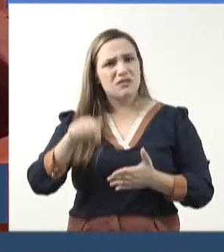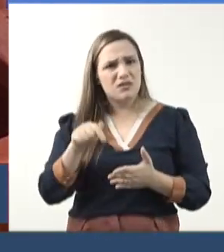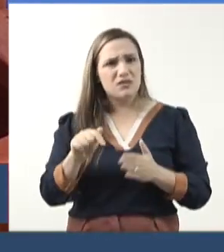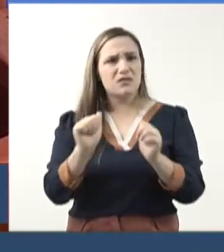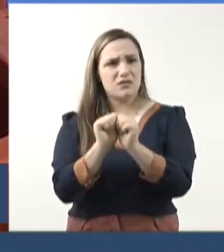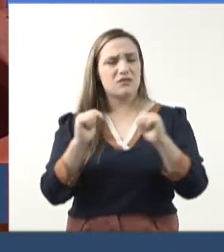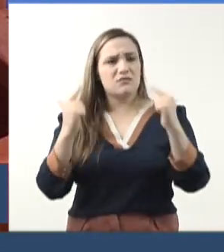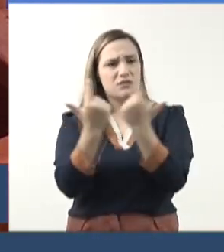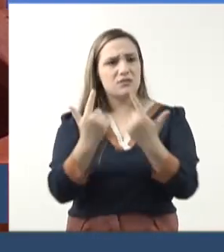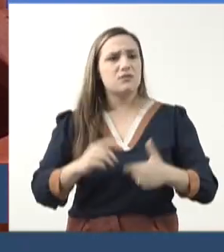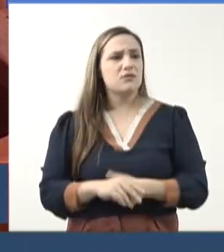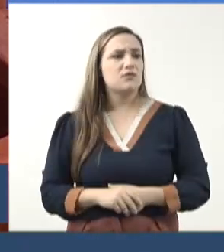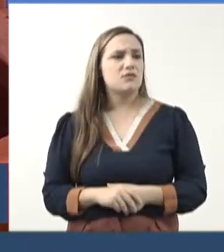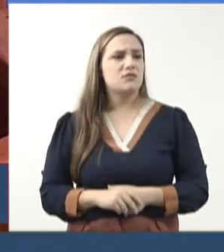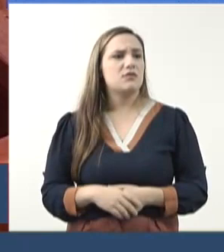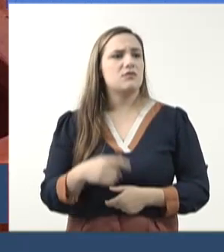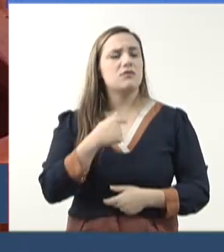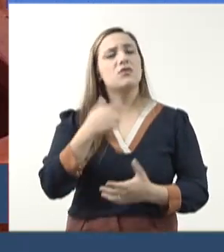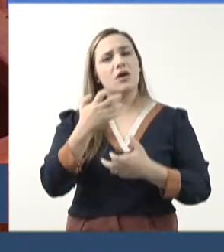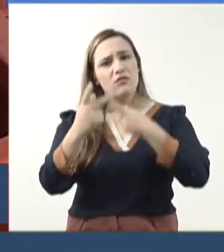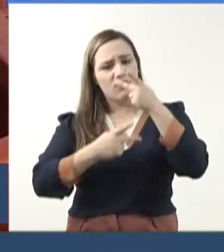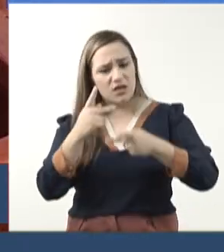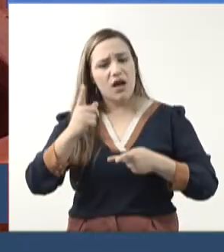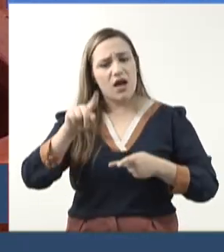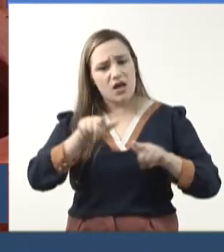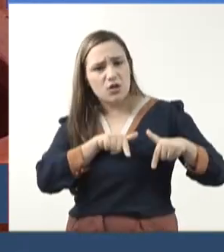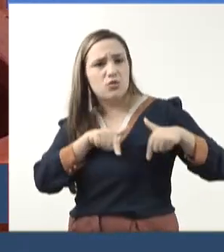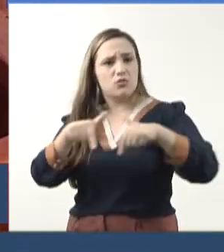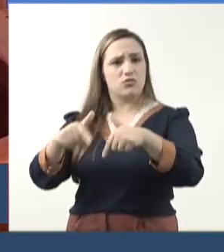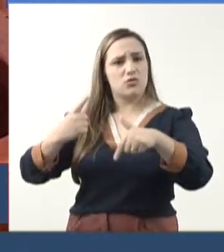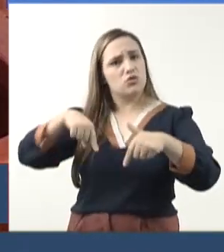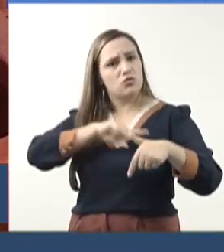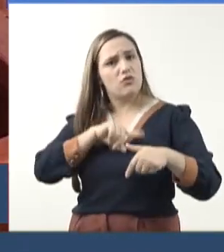Assembleia Legislativa e dizer que essa luta é uma luta que